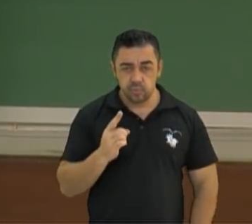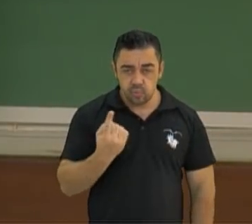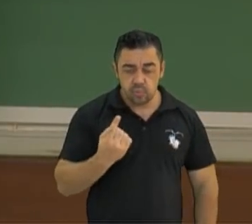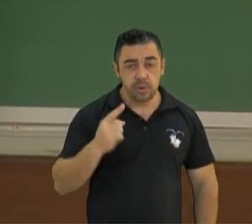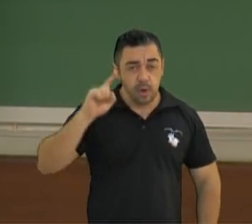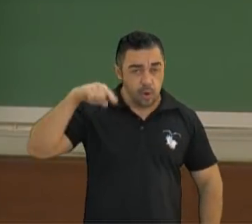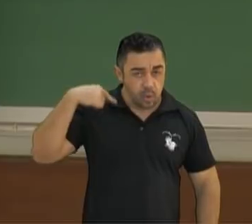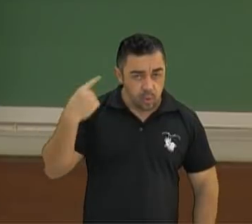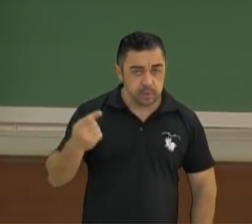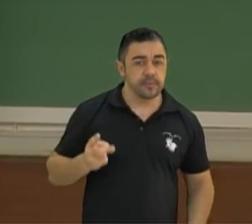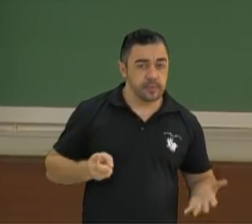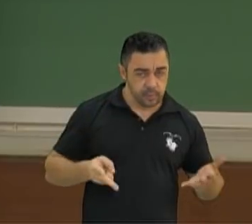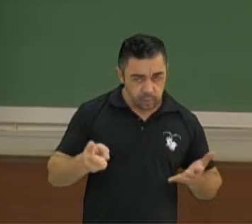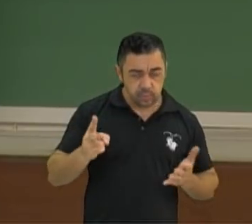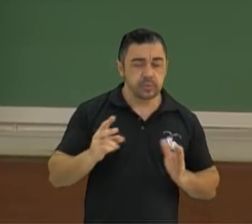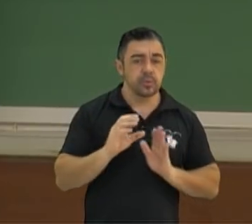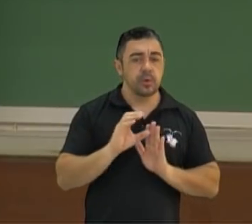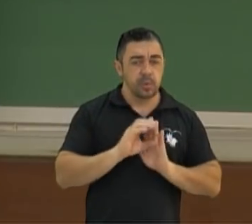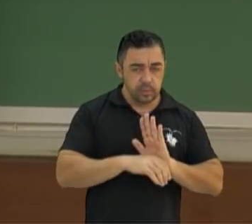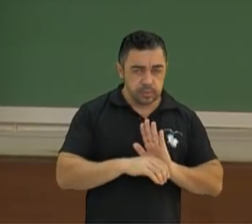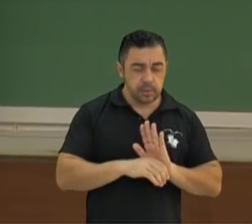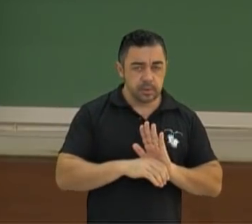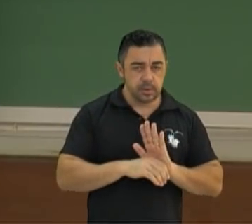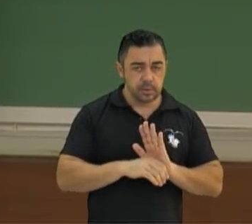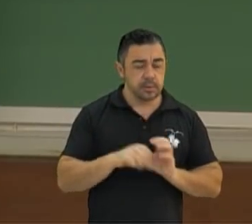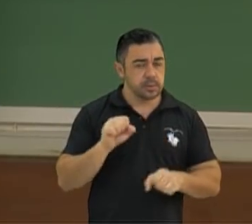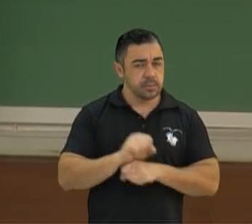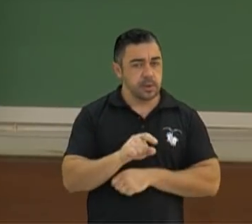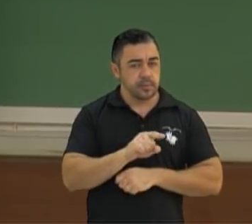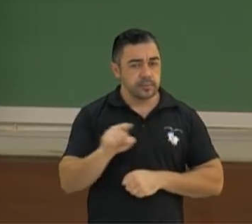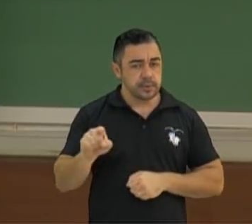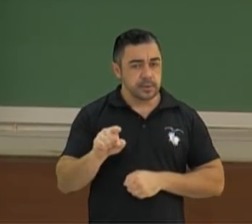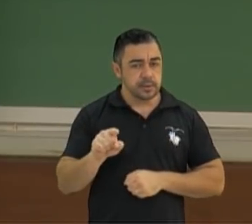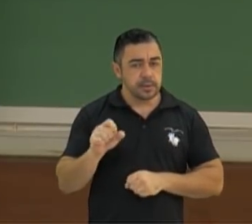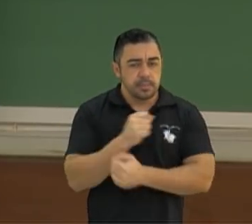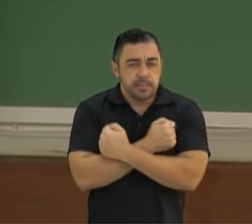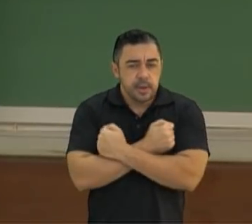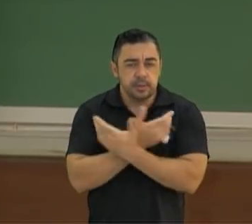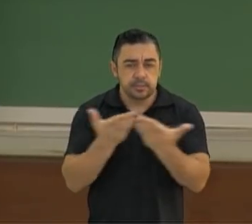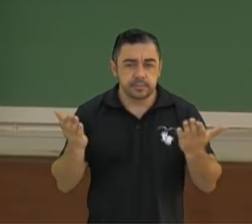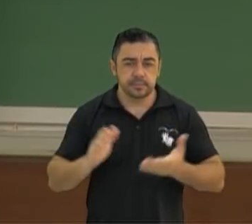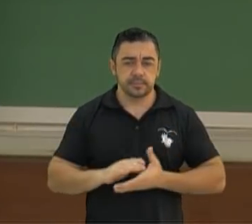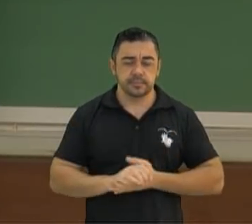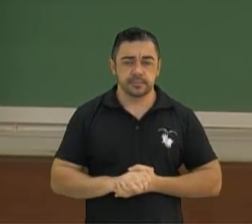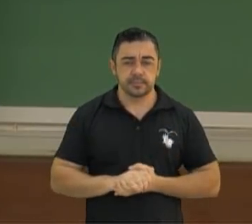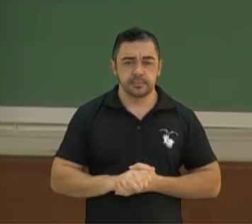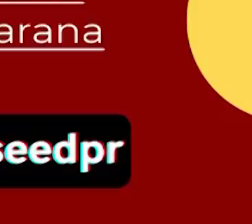continuaremos com esse mesmo conceito. Espero vocês. Um abraço!